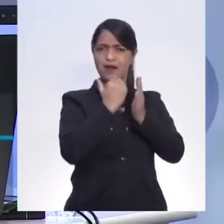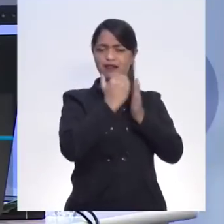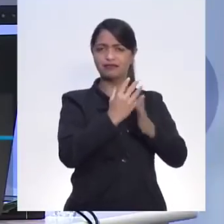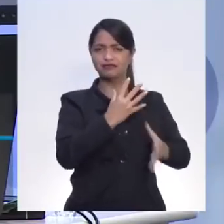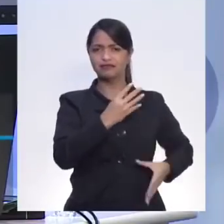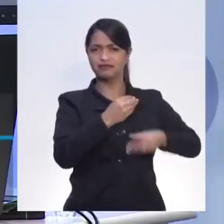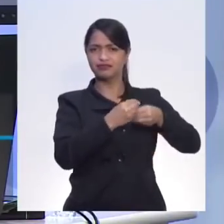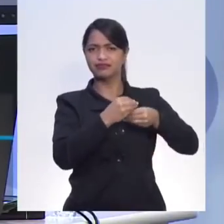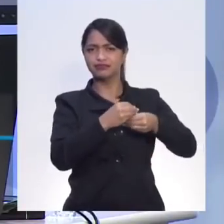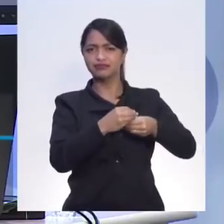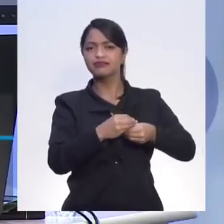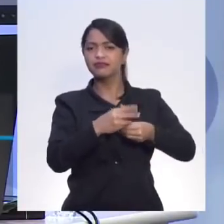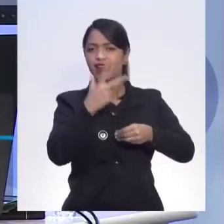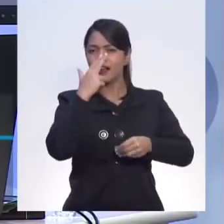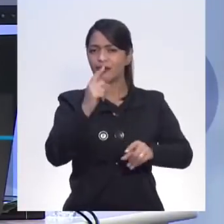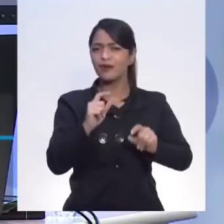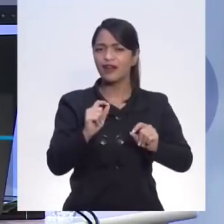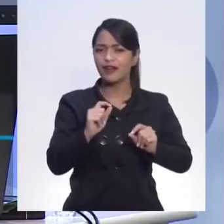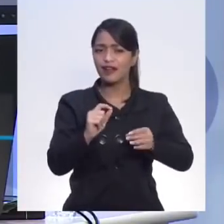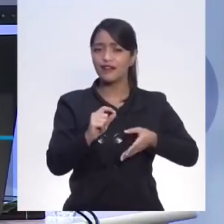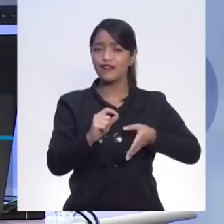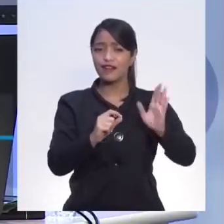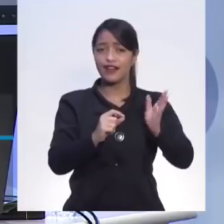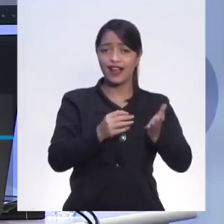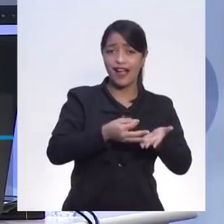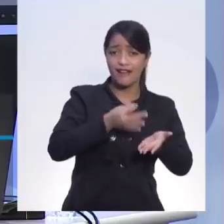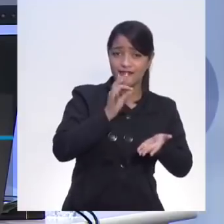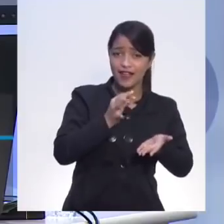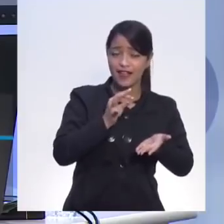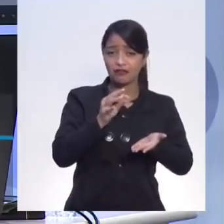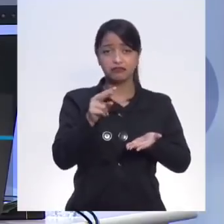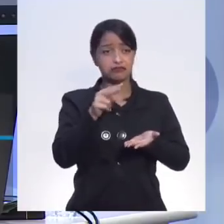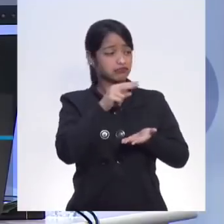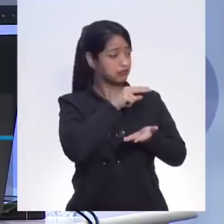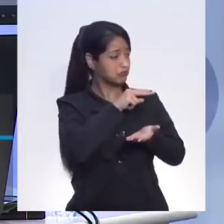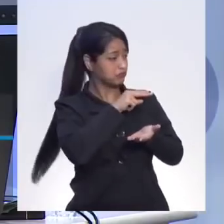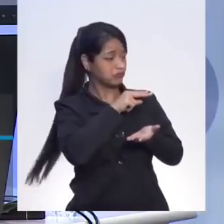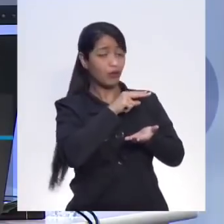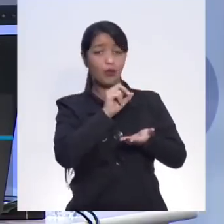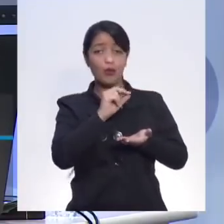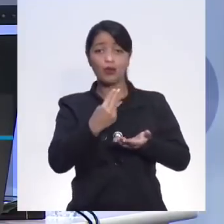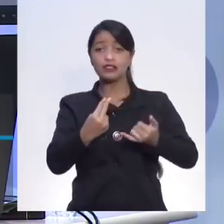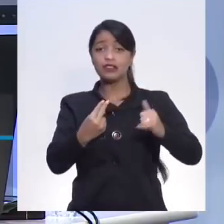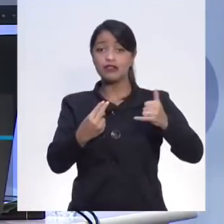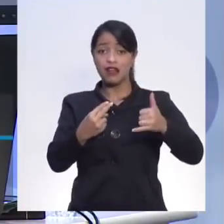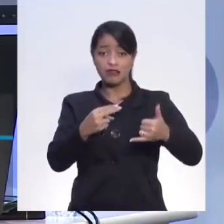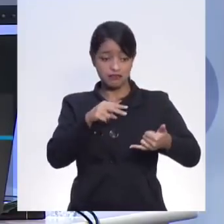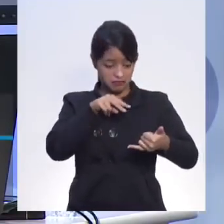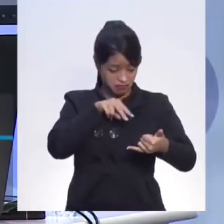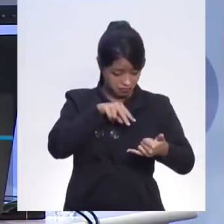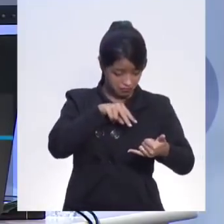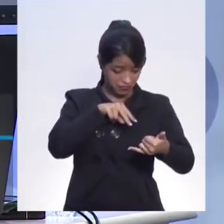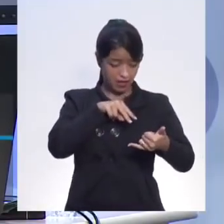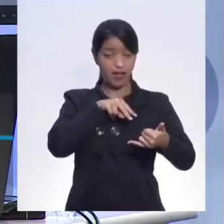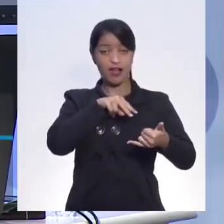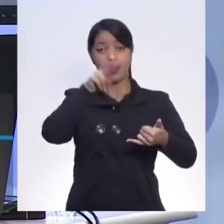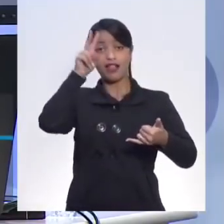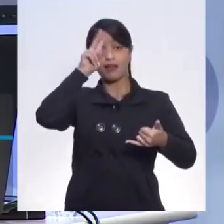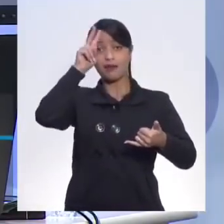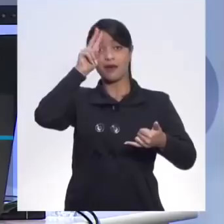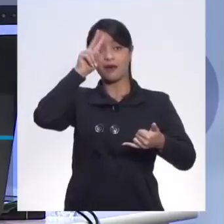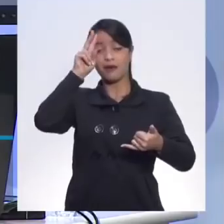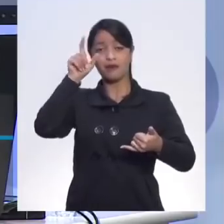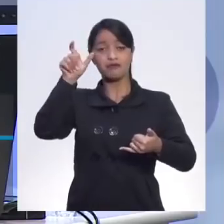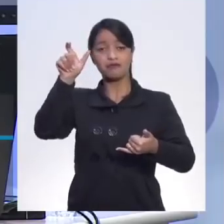que foi tomar café, né? De repente olhou para o lado, olhou para o celular, chegou uma mensagem aí lembrou de